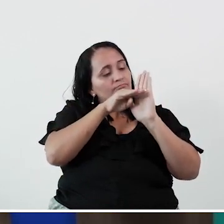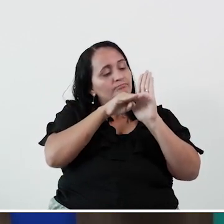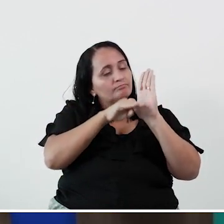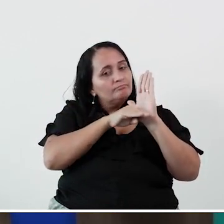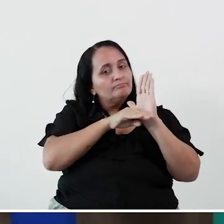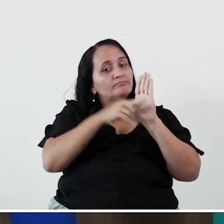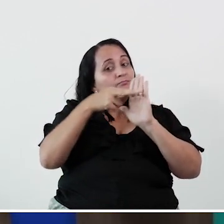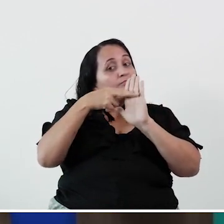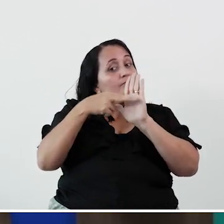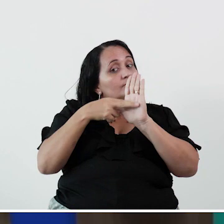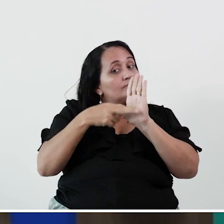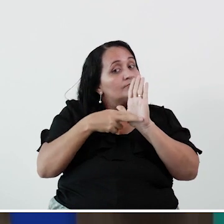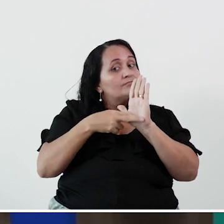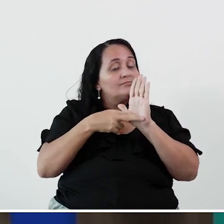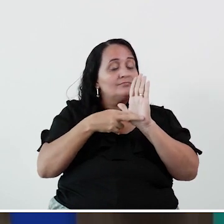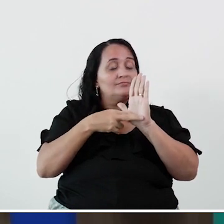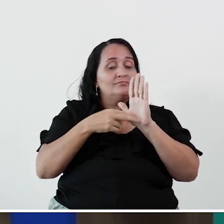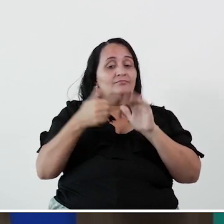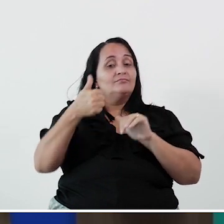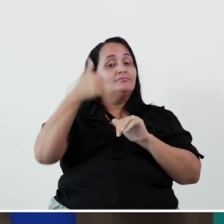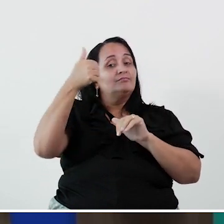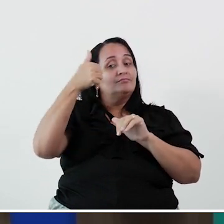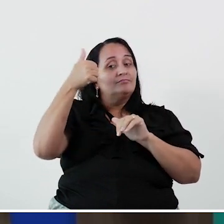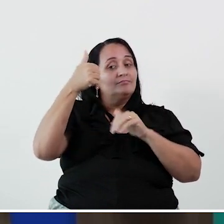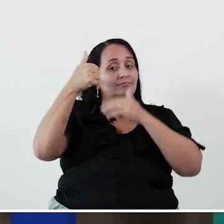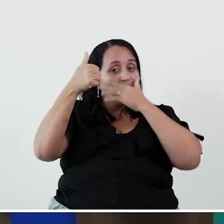resolução. Primeiro,